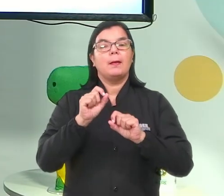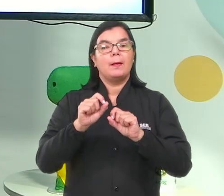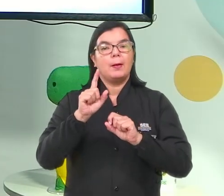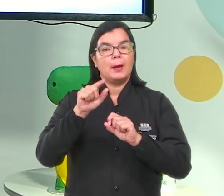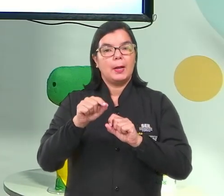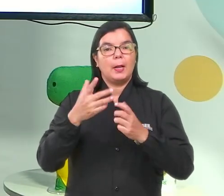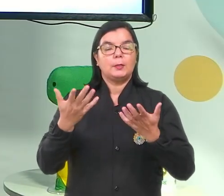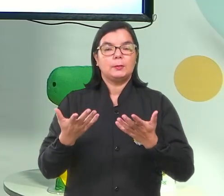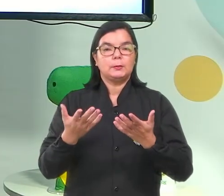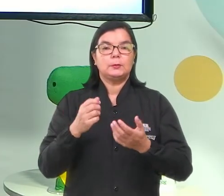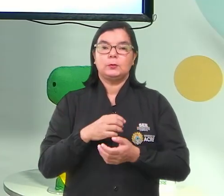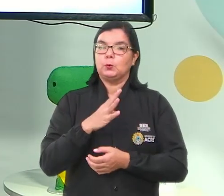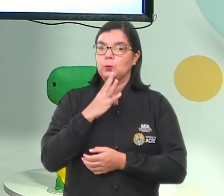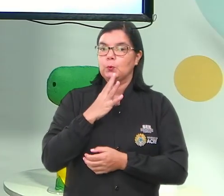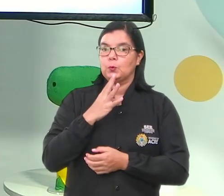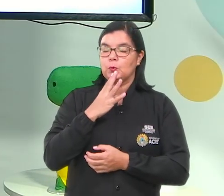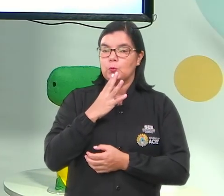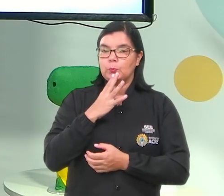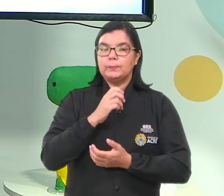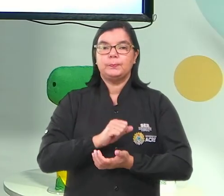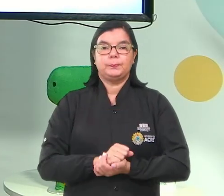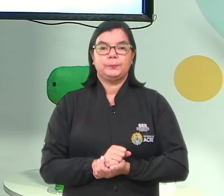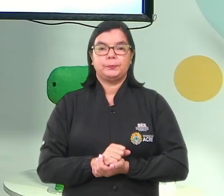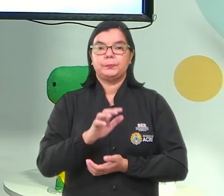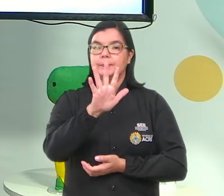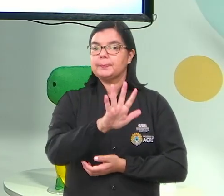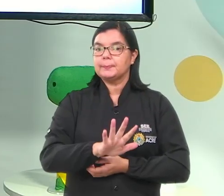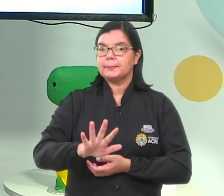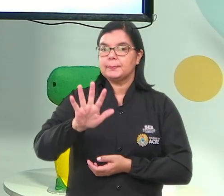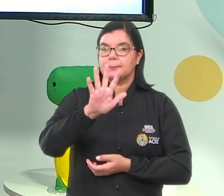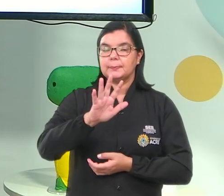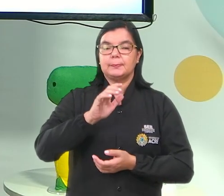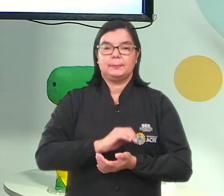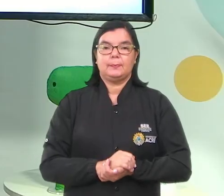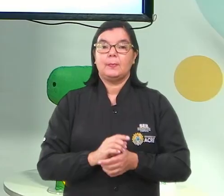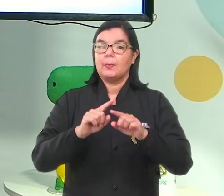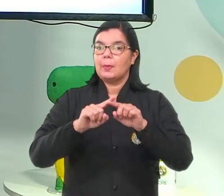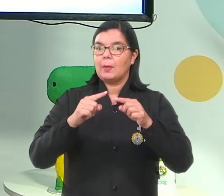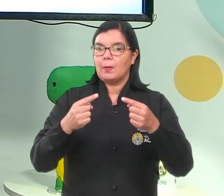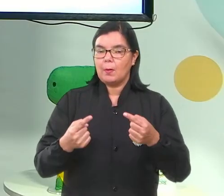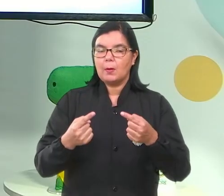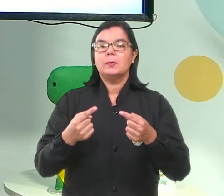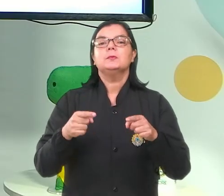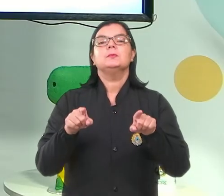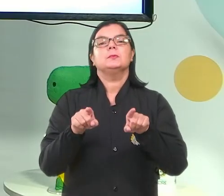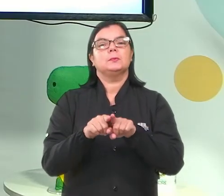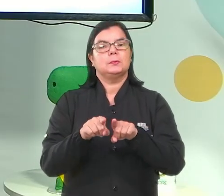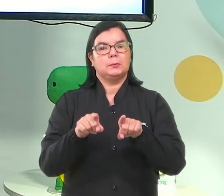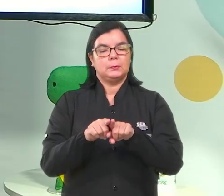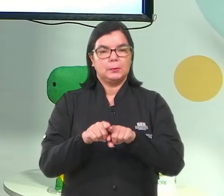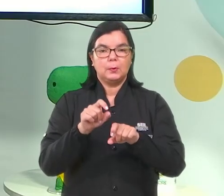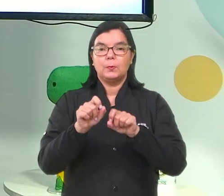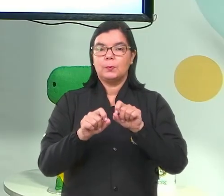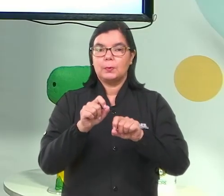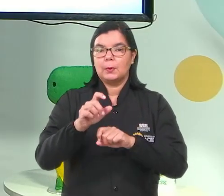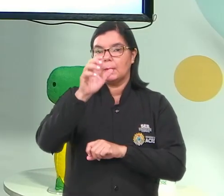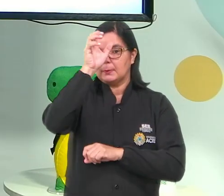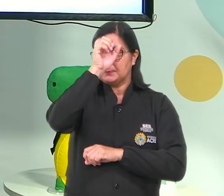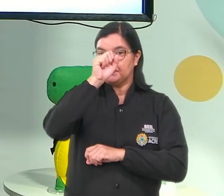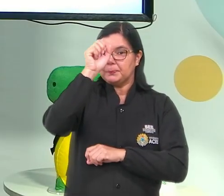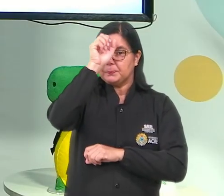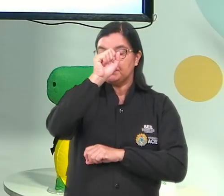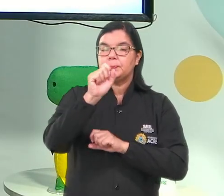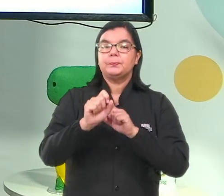um tanto quanto conhecido de forma universal. Mas também é interessante nós aprendermos